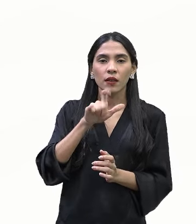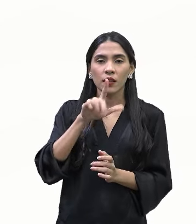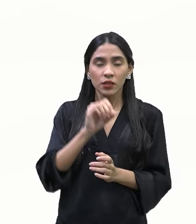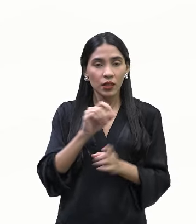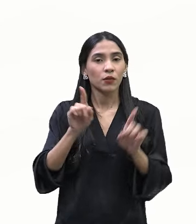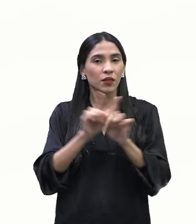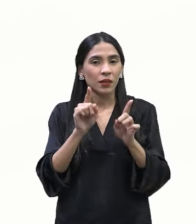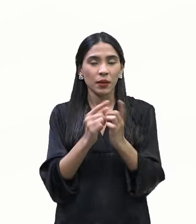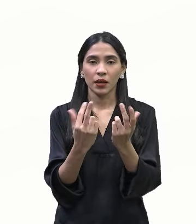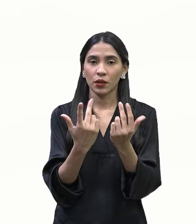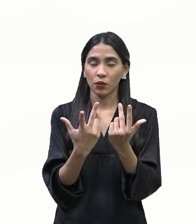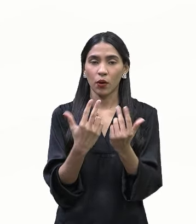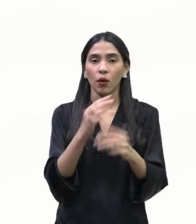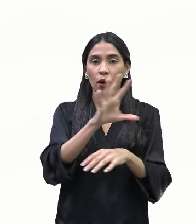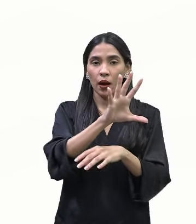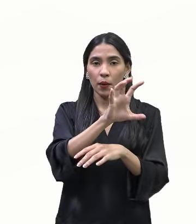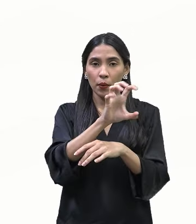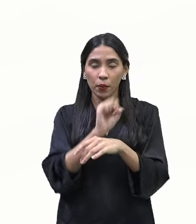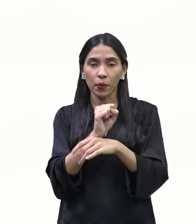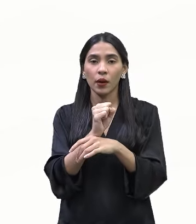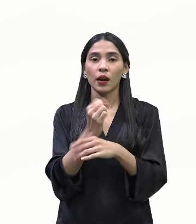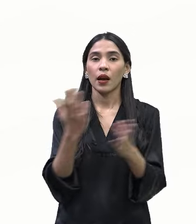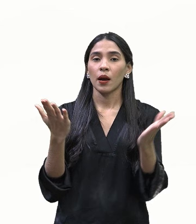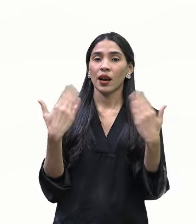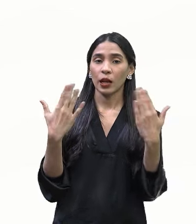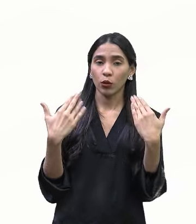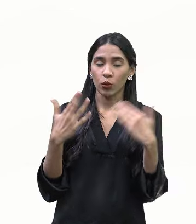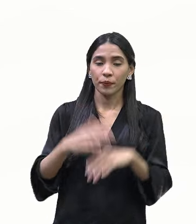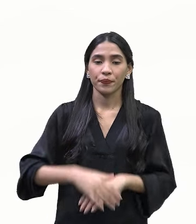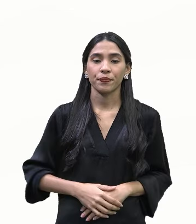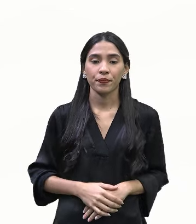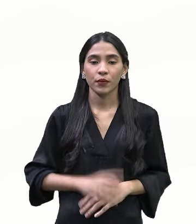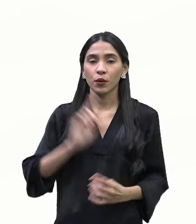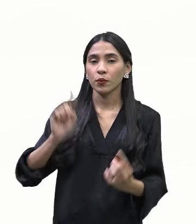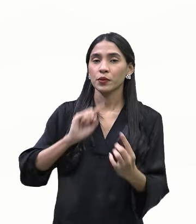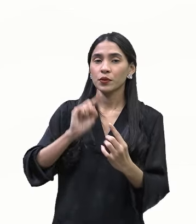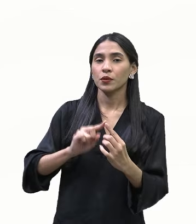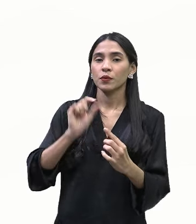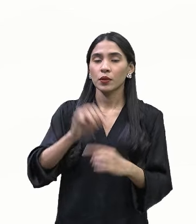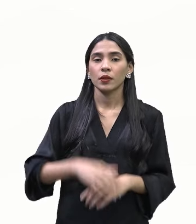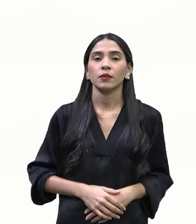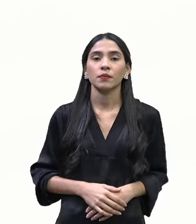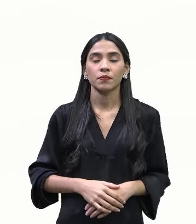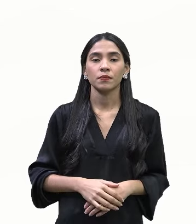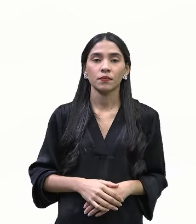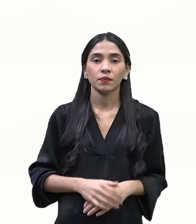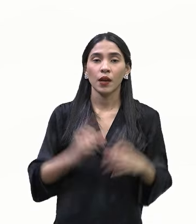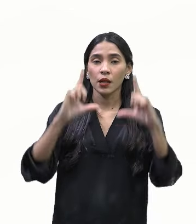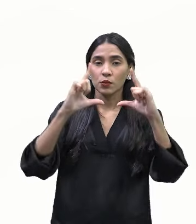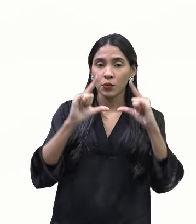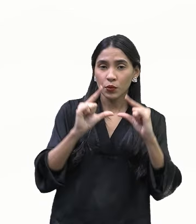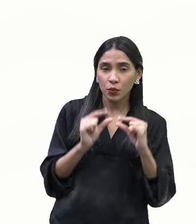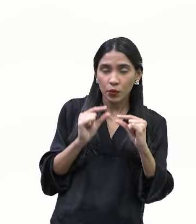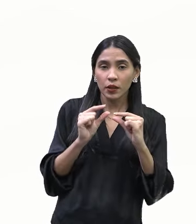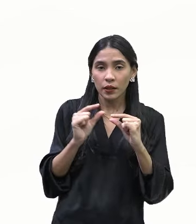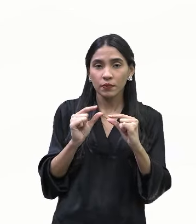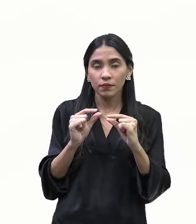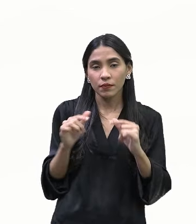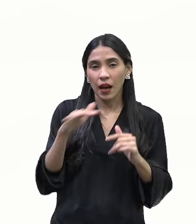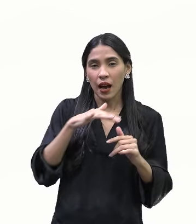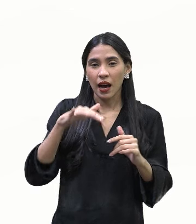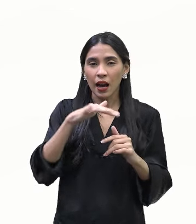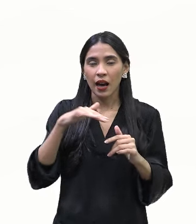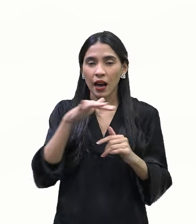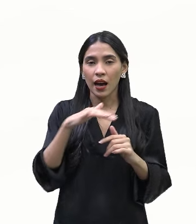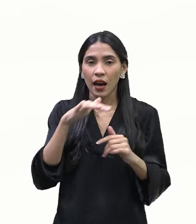o calor de determinada região do nosso corpo, a fim de amenizar as reações químicas que estão acontecendo